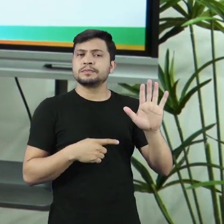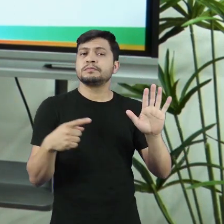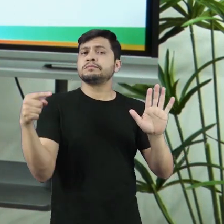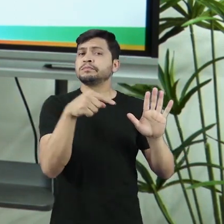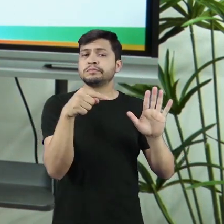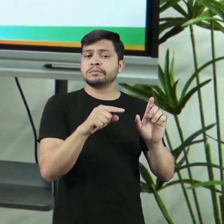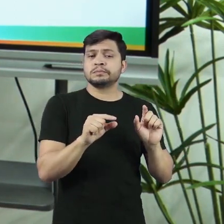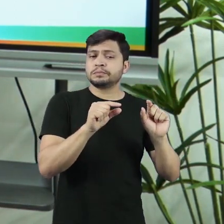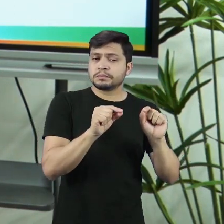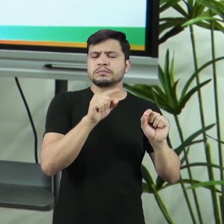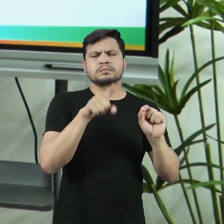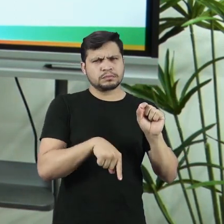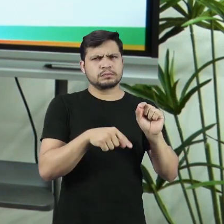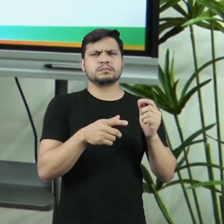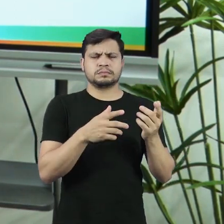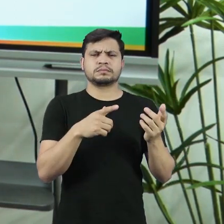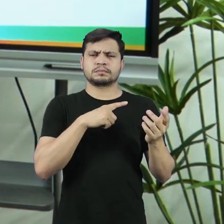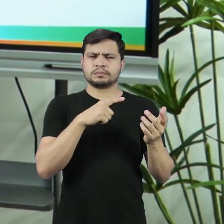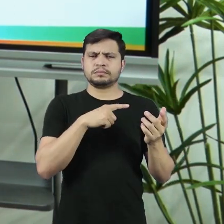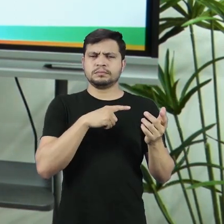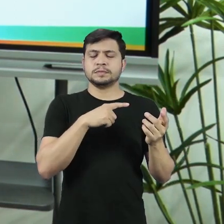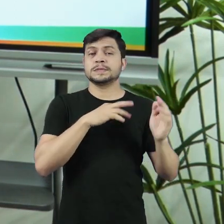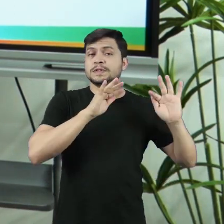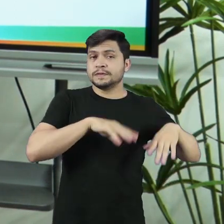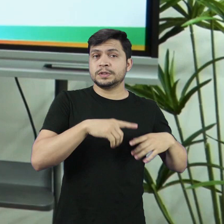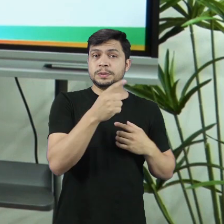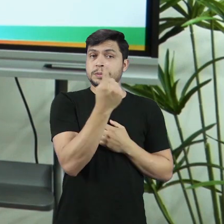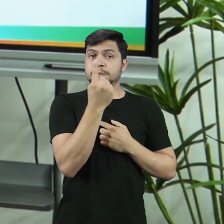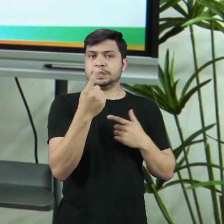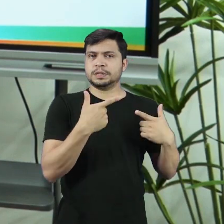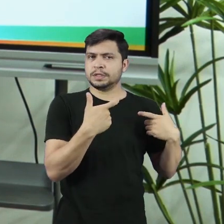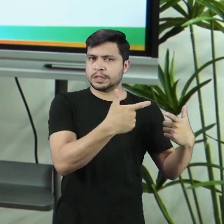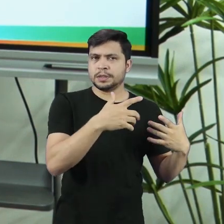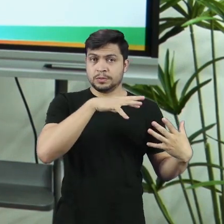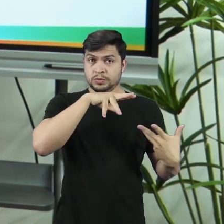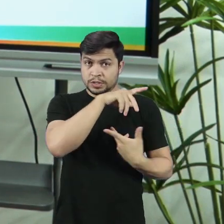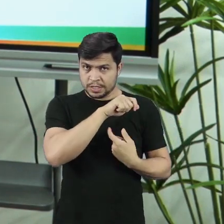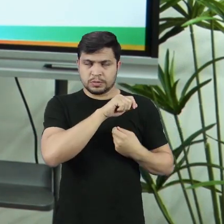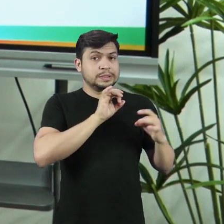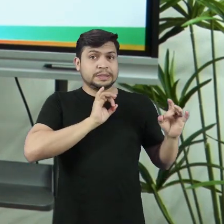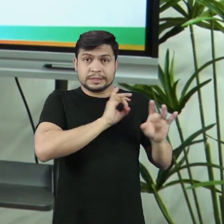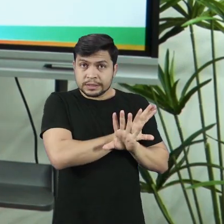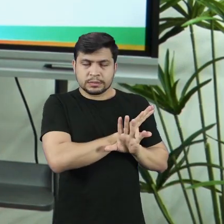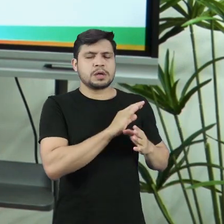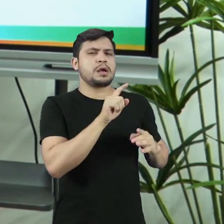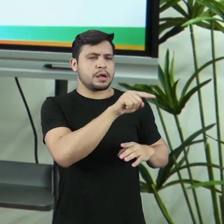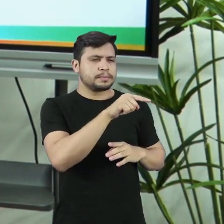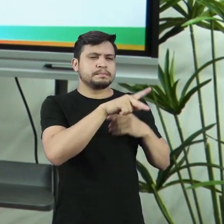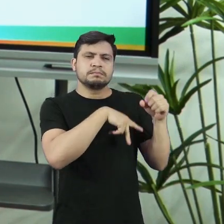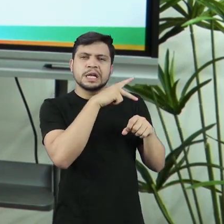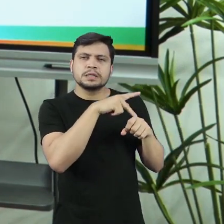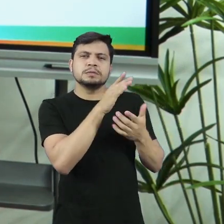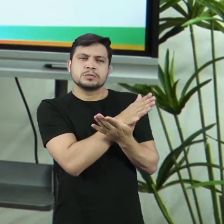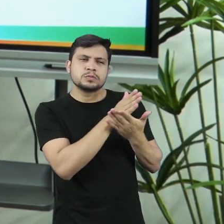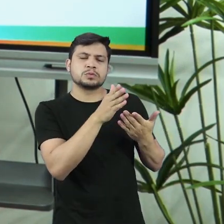forte, ela vinha se formando desde o final da Primeira Guerra Mundial. Temos que lembrar que lá em 1917, a Rússia passa por o